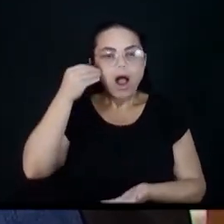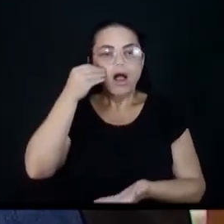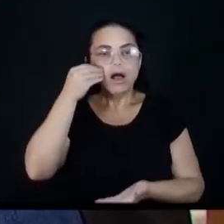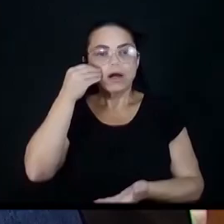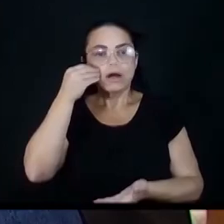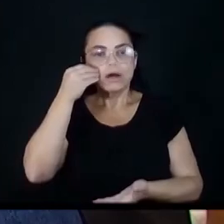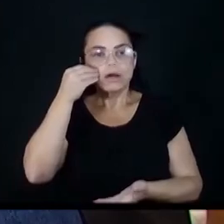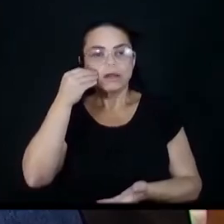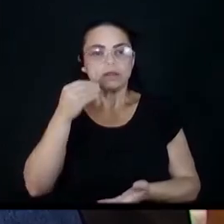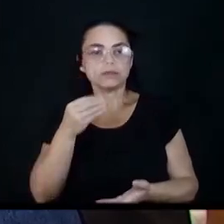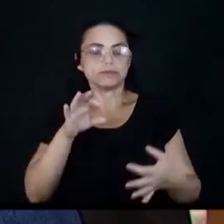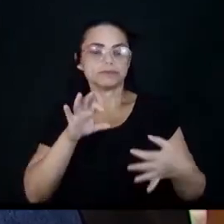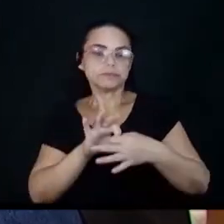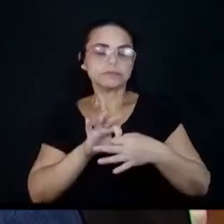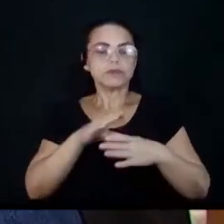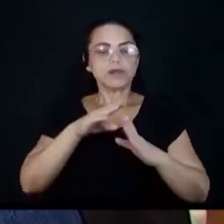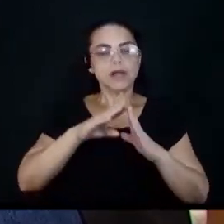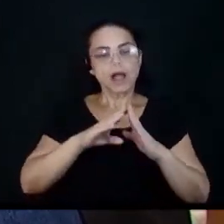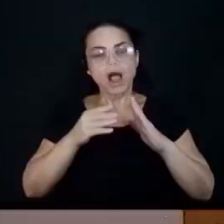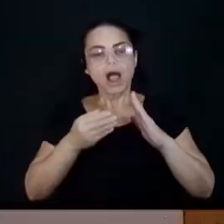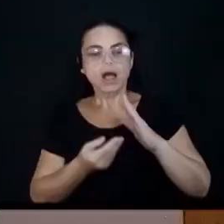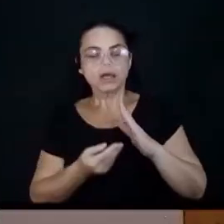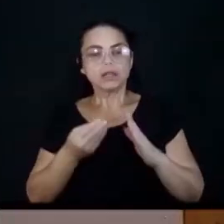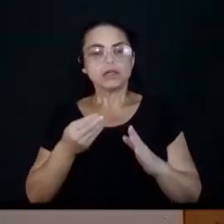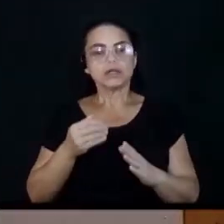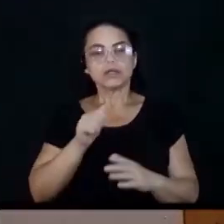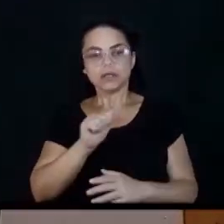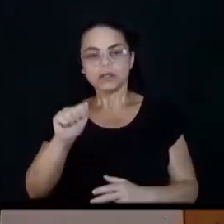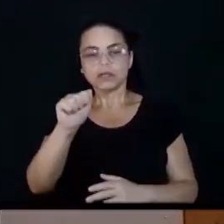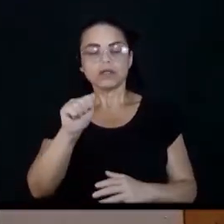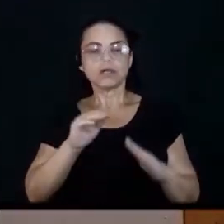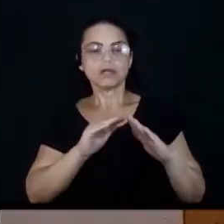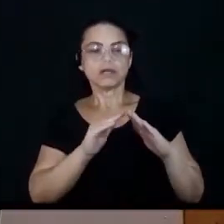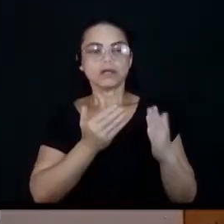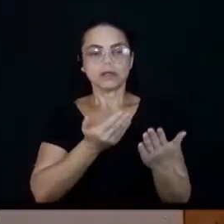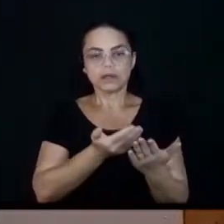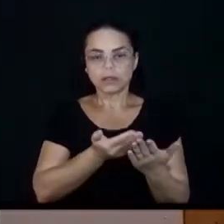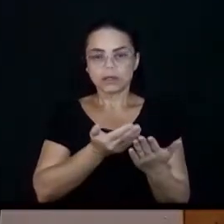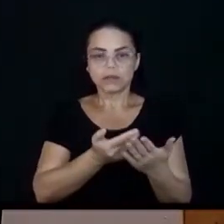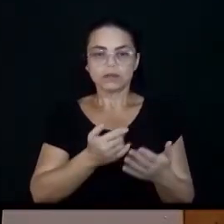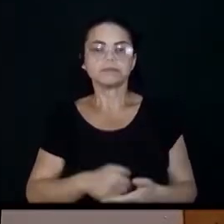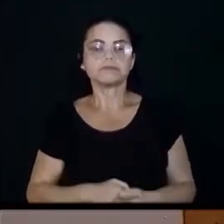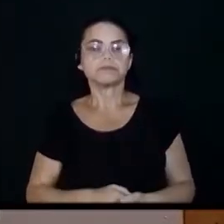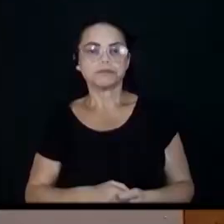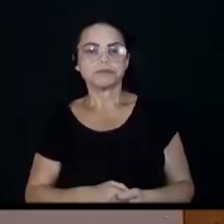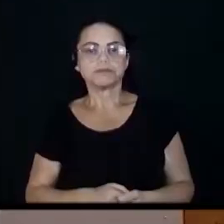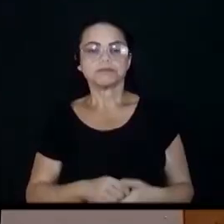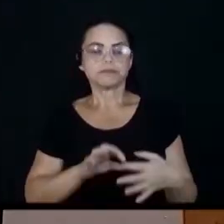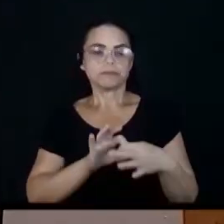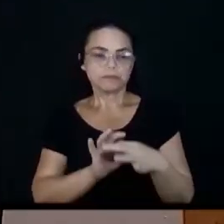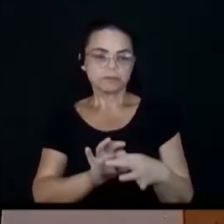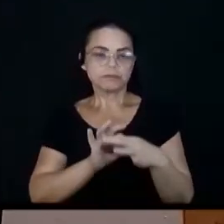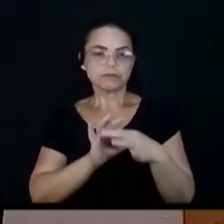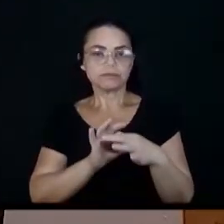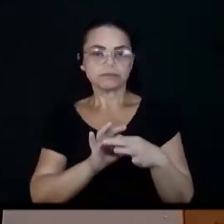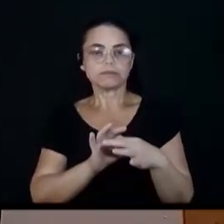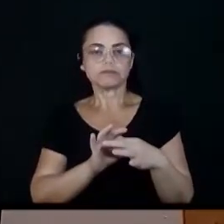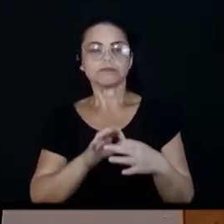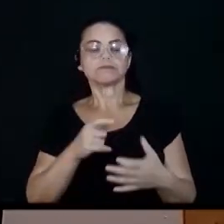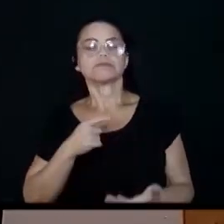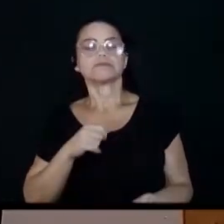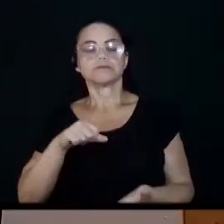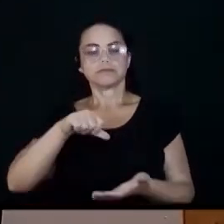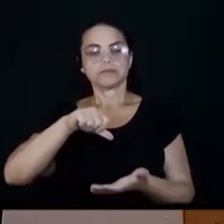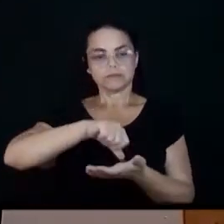e escola também, né? Que faz toda a diferença. Sim. A escola é um parceiro, o centro de saúde também. Então,